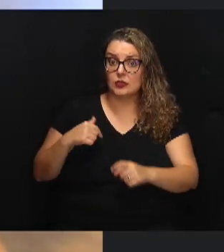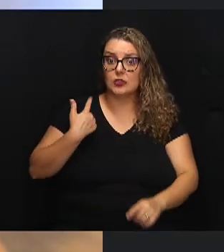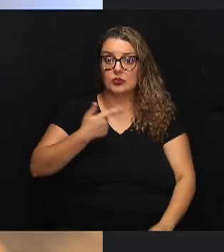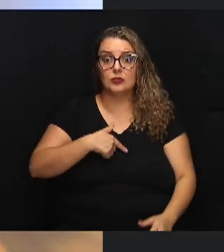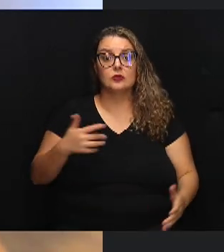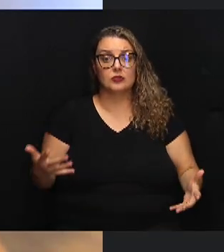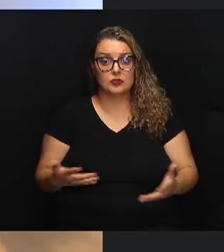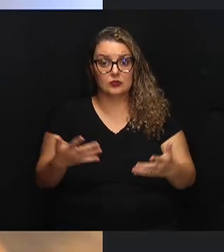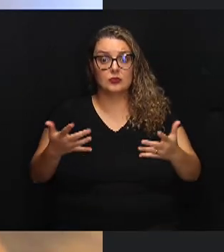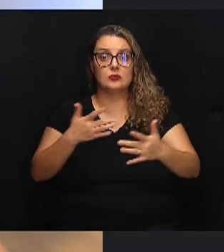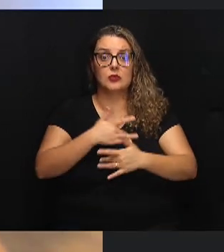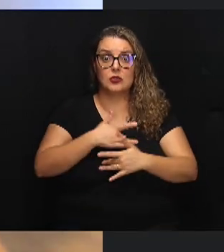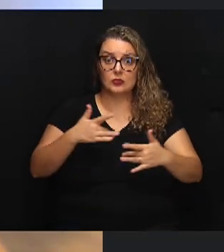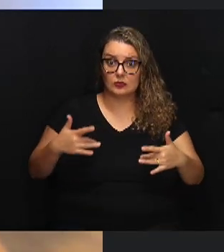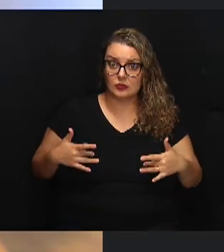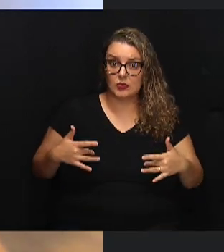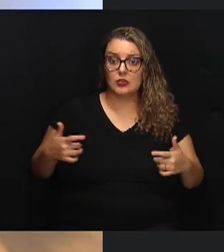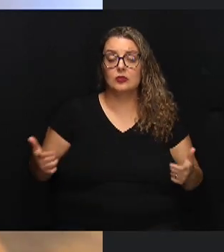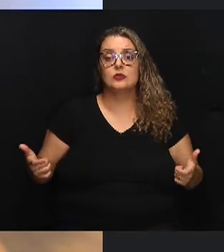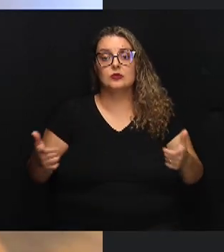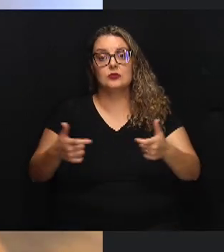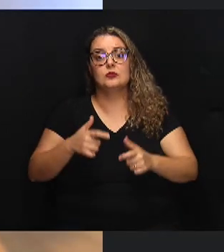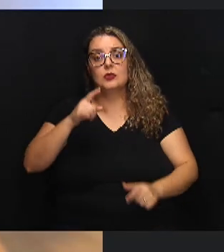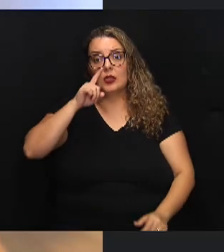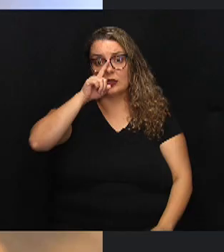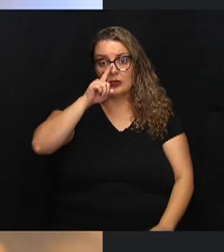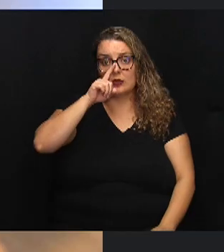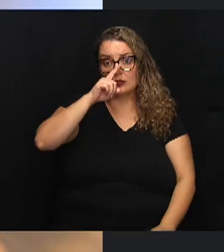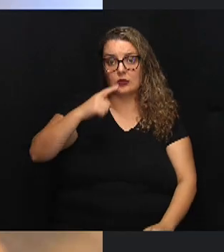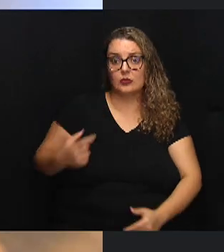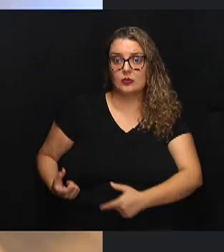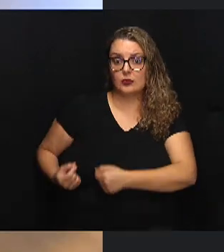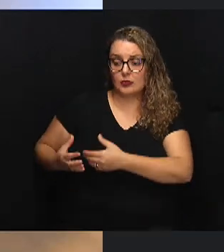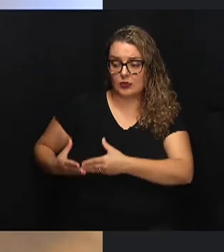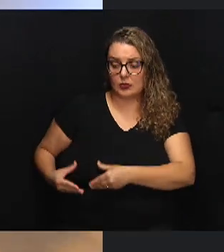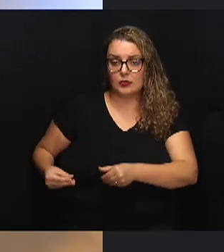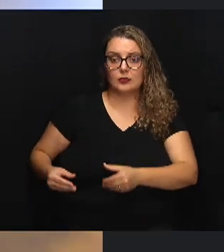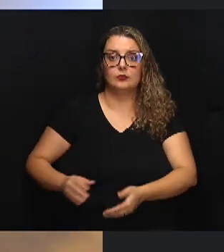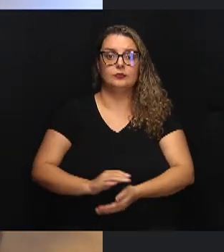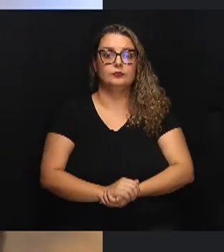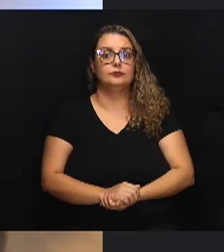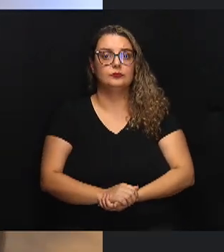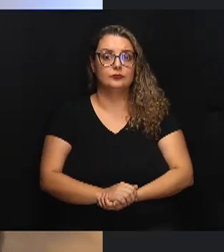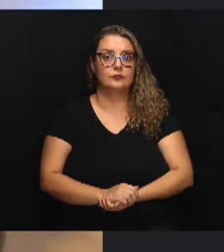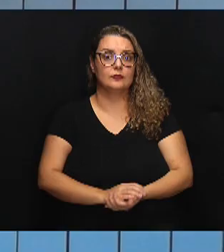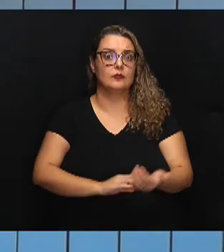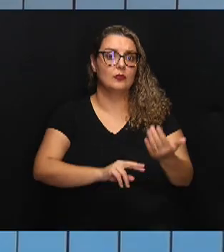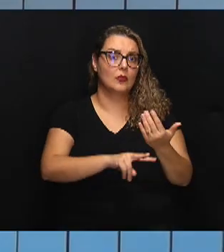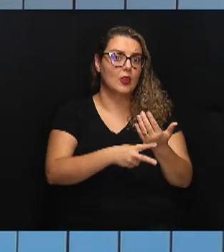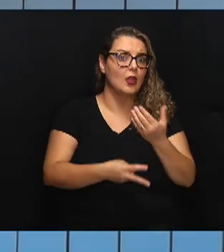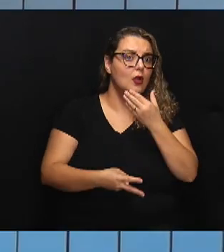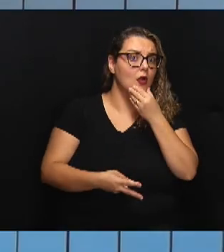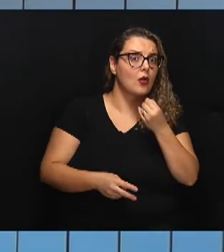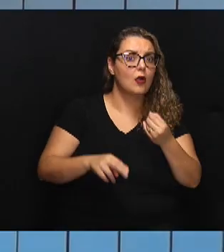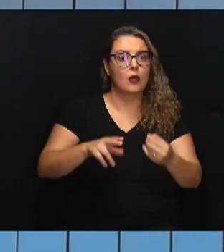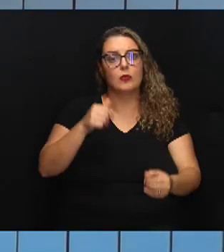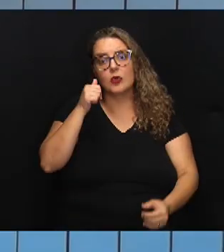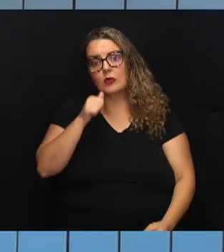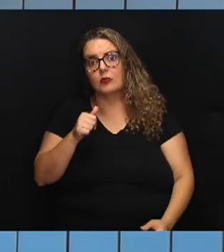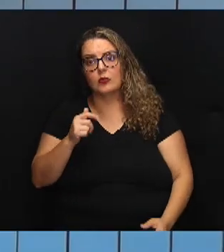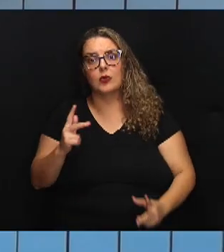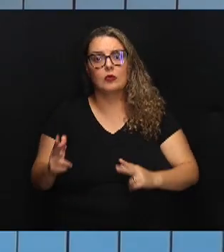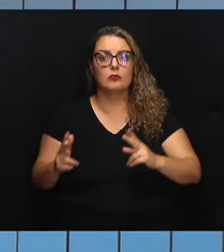promover saúde, diminuindo assim o risco do câncer de pâncreas. E ele acomete mais homens ou mulheres? Ou é a